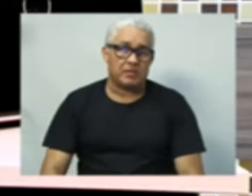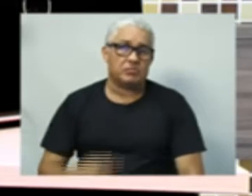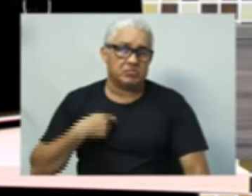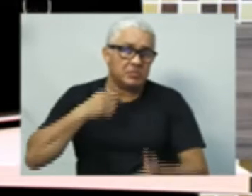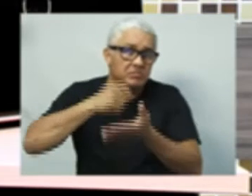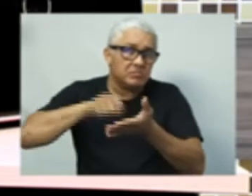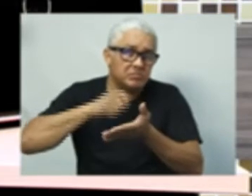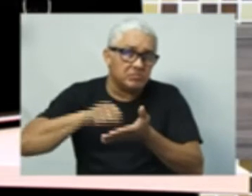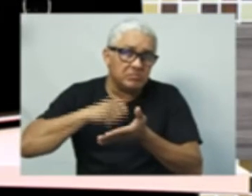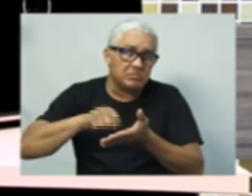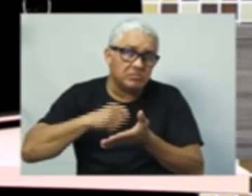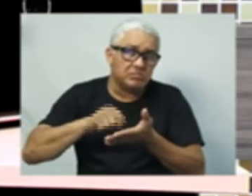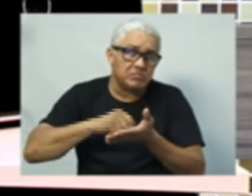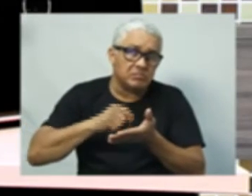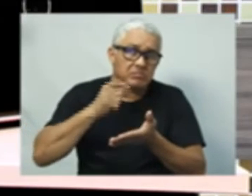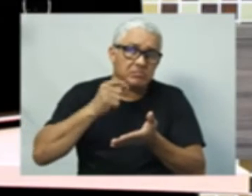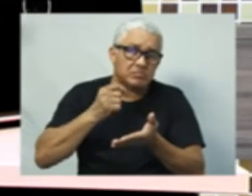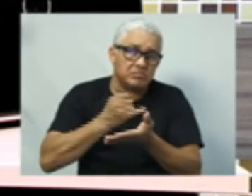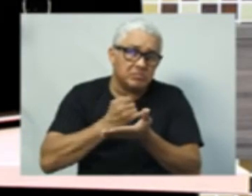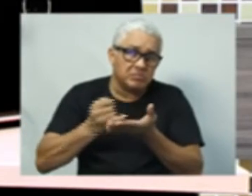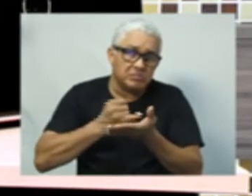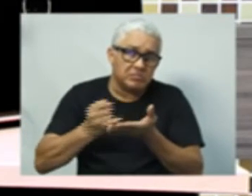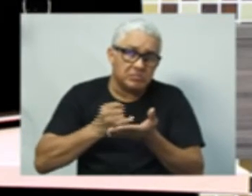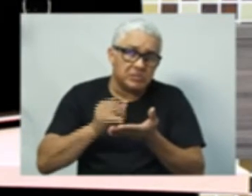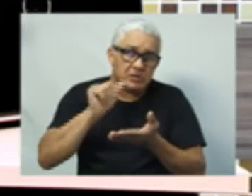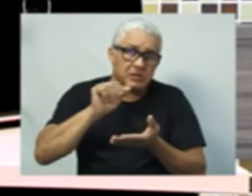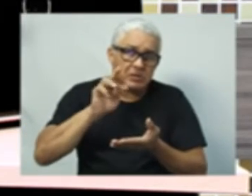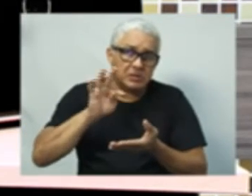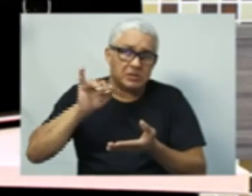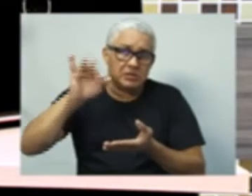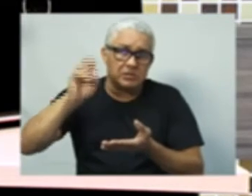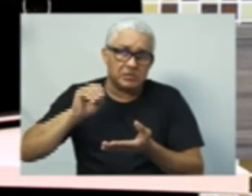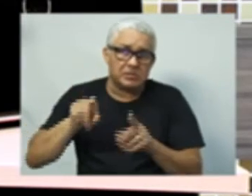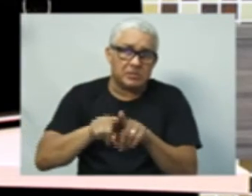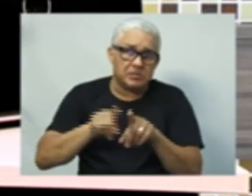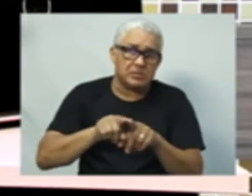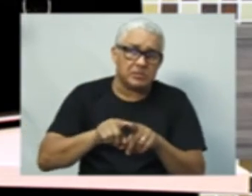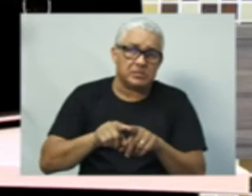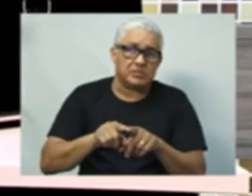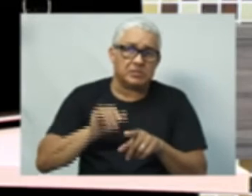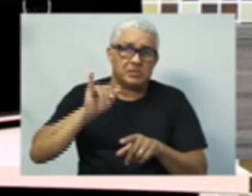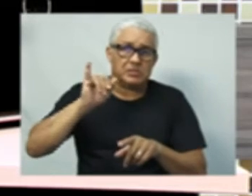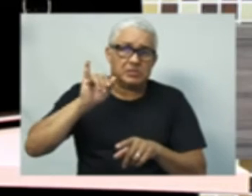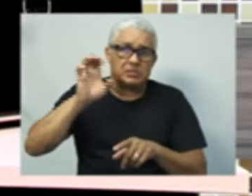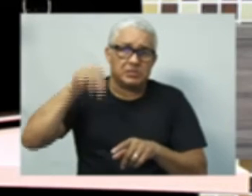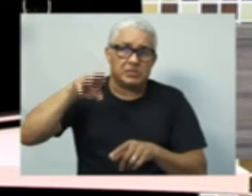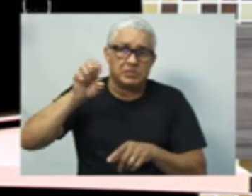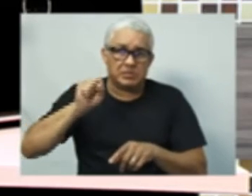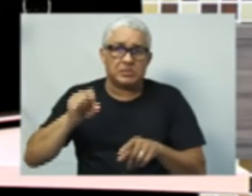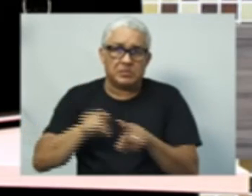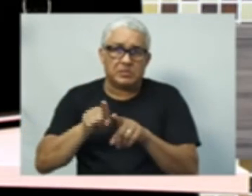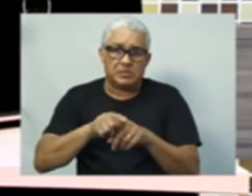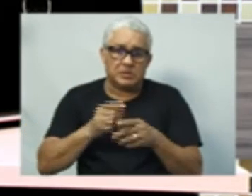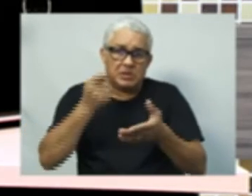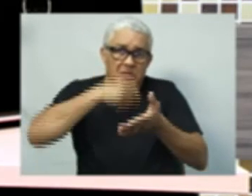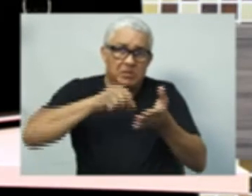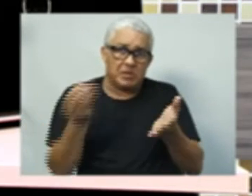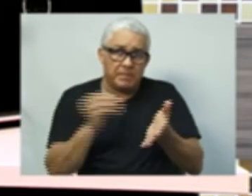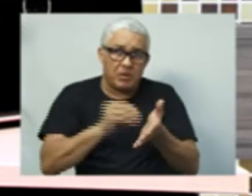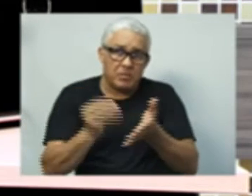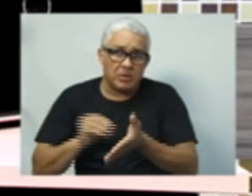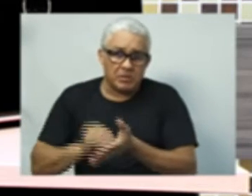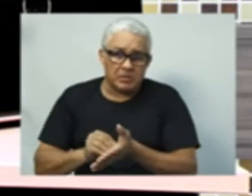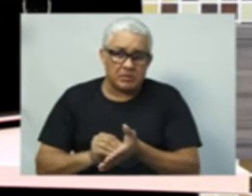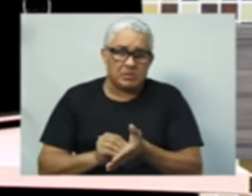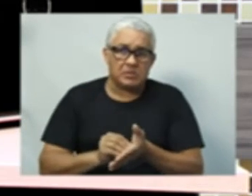anota na conta de impostos a recuperar do seu ativo os valores do ICMS destacados nas notas fiscais de compras da empresa? Rapaz, tu tá